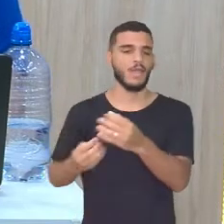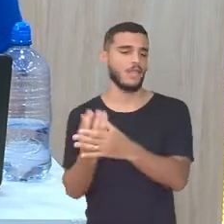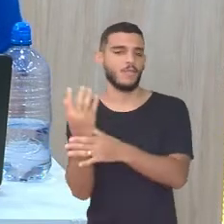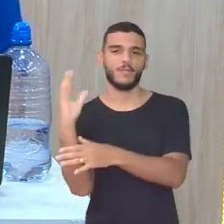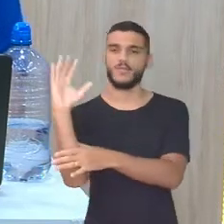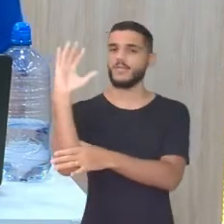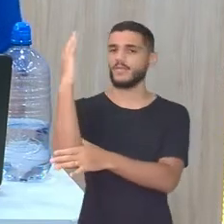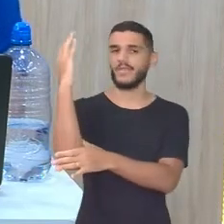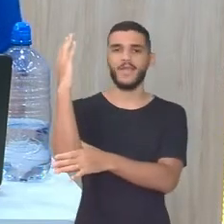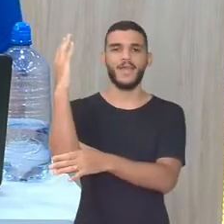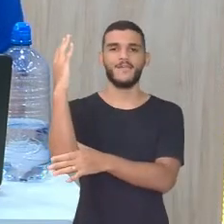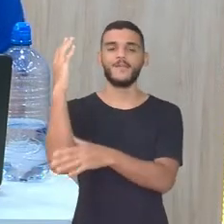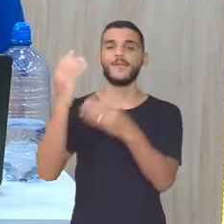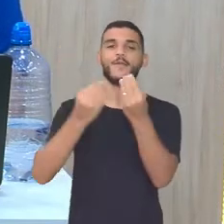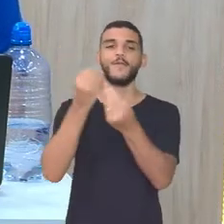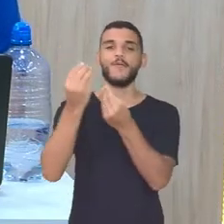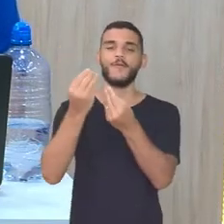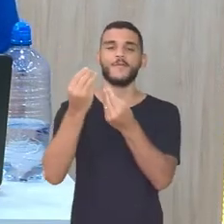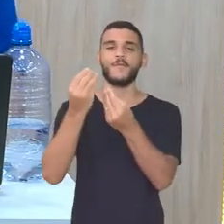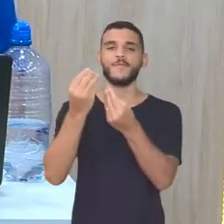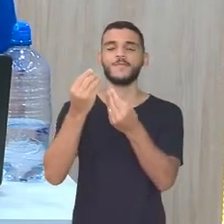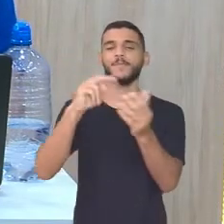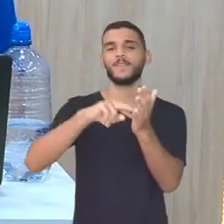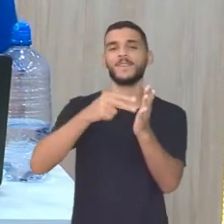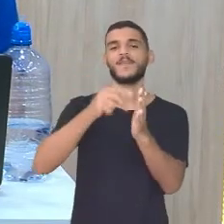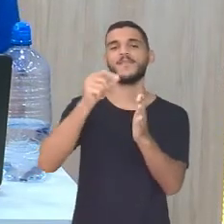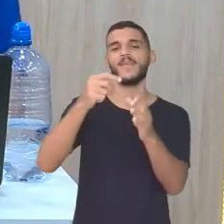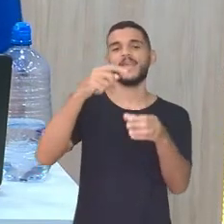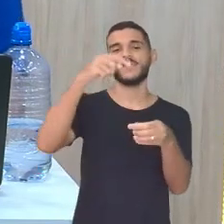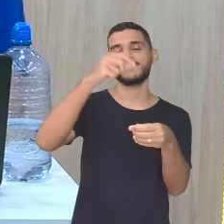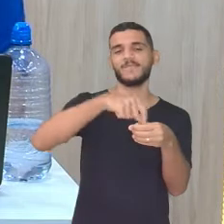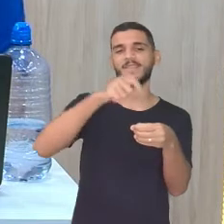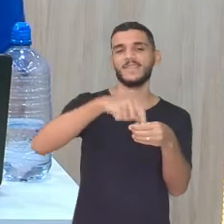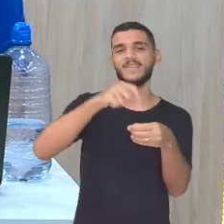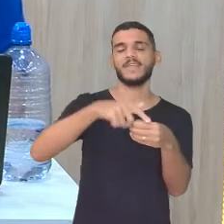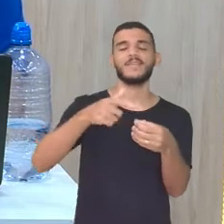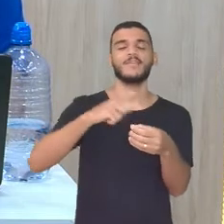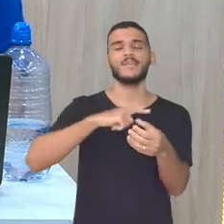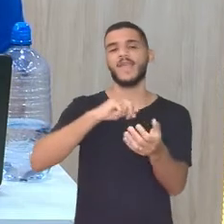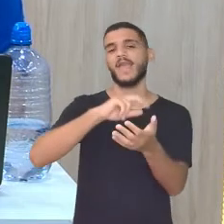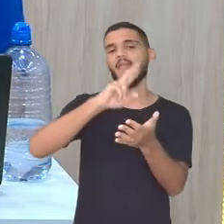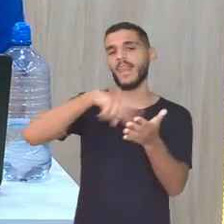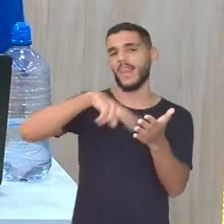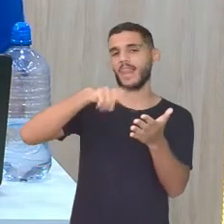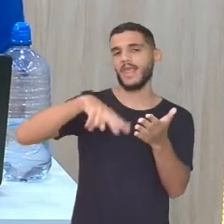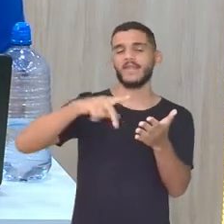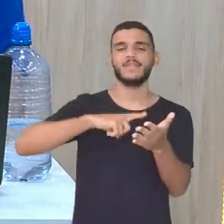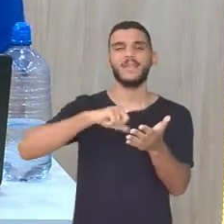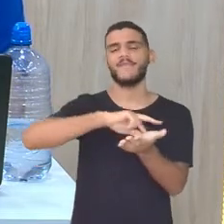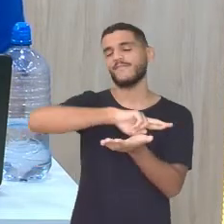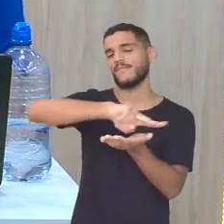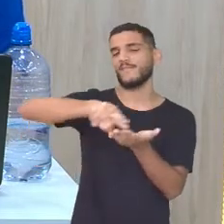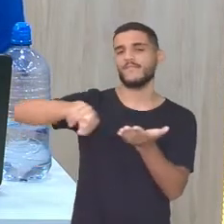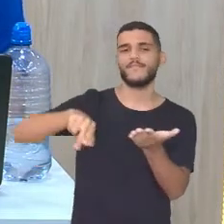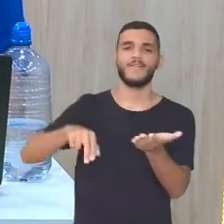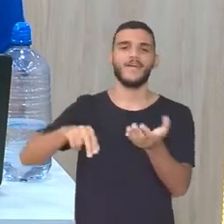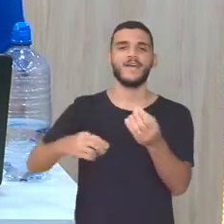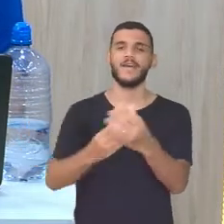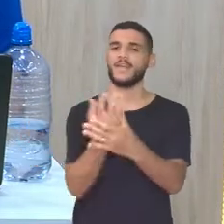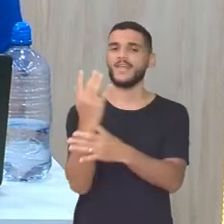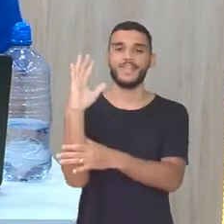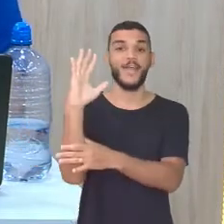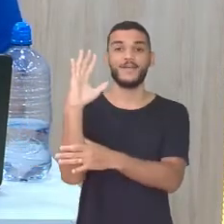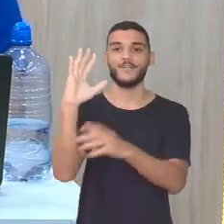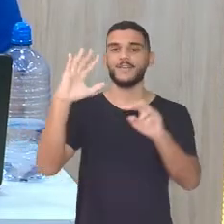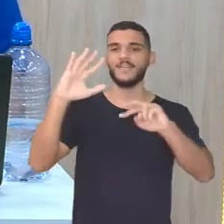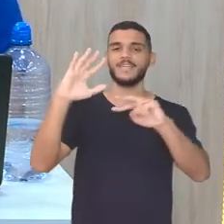vai lendo é como se você plantasse sementinhas. E aí, quando você lê muitos livros, você cria a sua própria floresta. Por isso que se